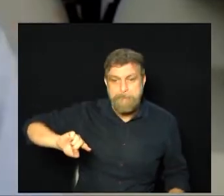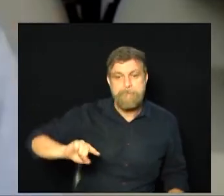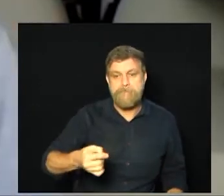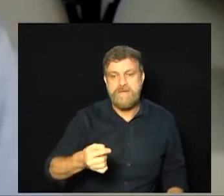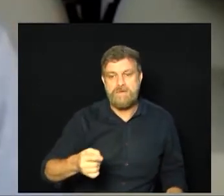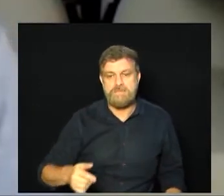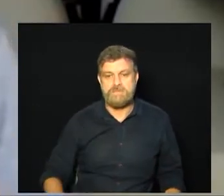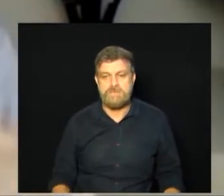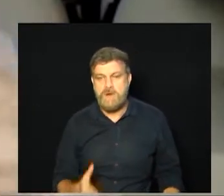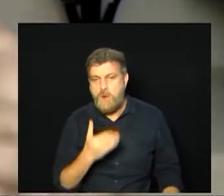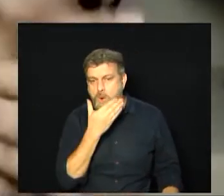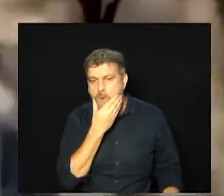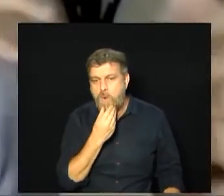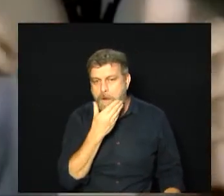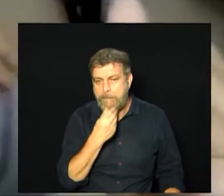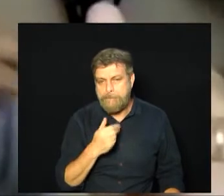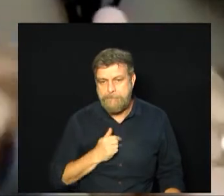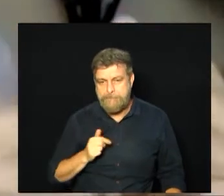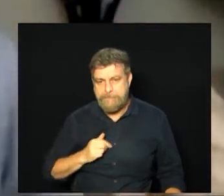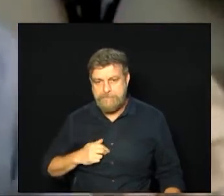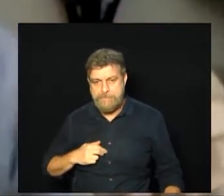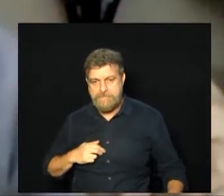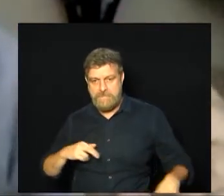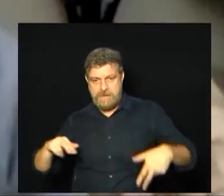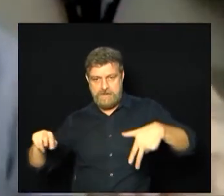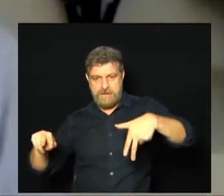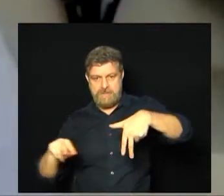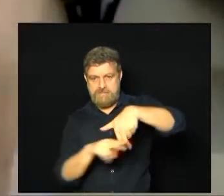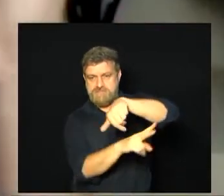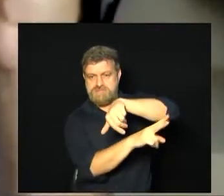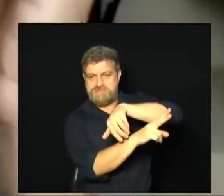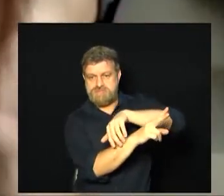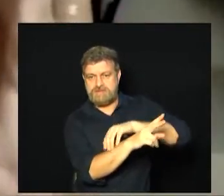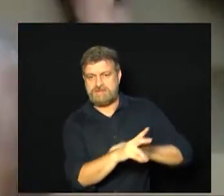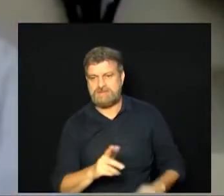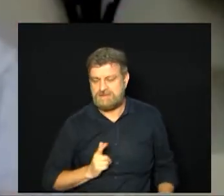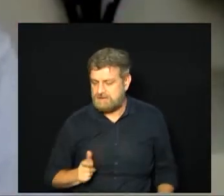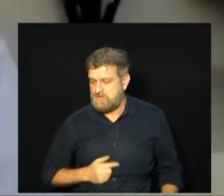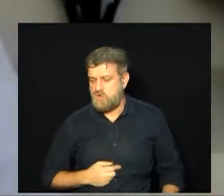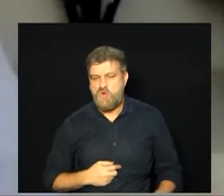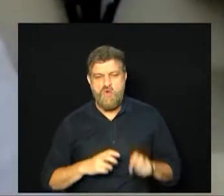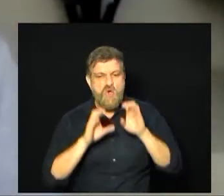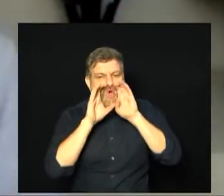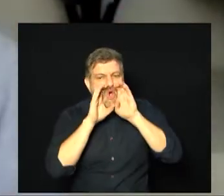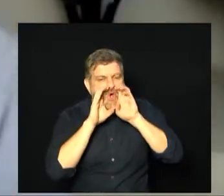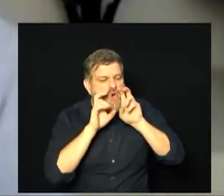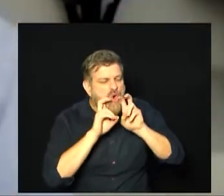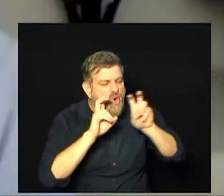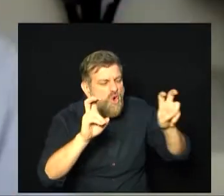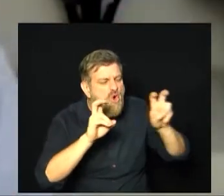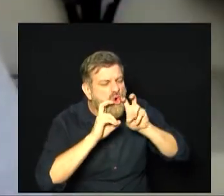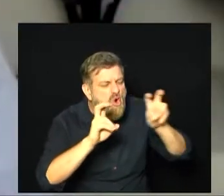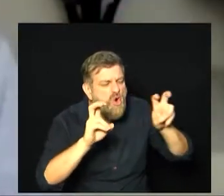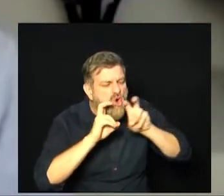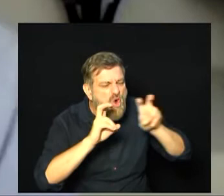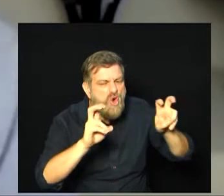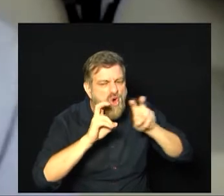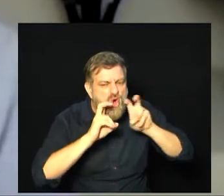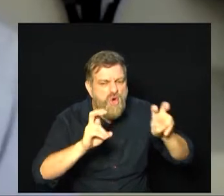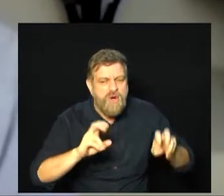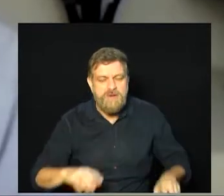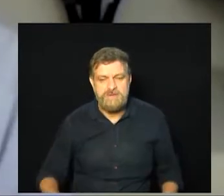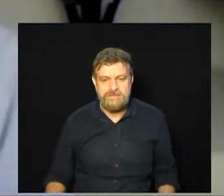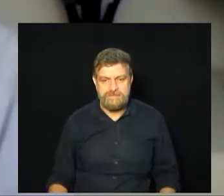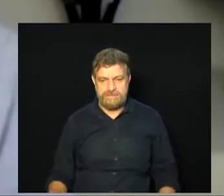um zagueiro veio, deu um carrinho, tirou essa bola, ele foi vaiado pela torcida do Bahia. Sensacional.